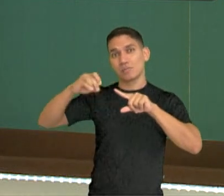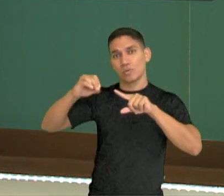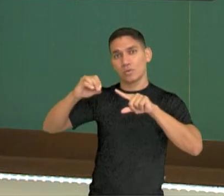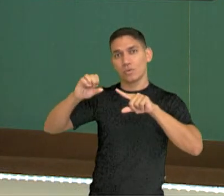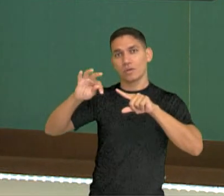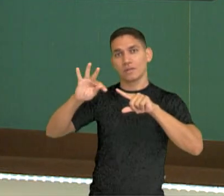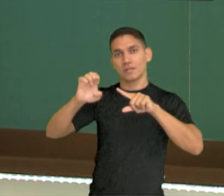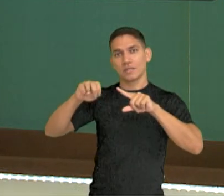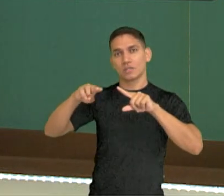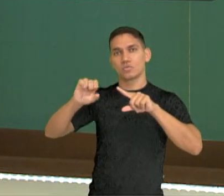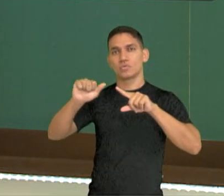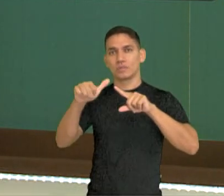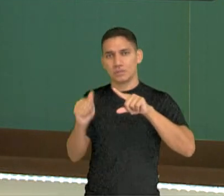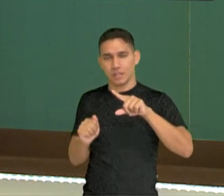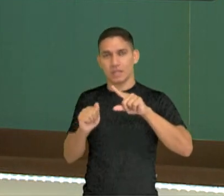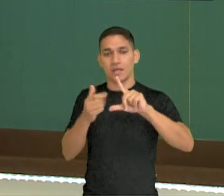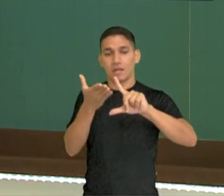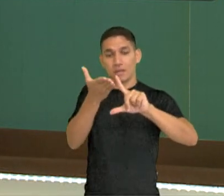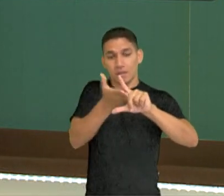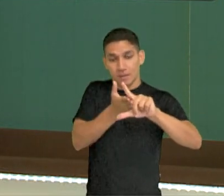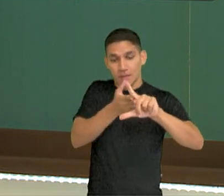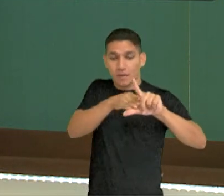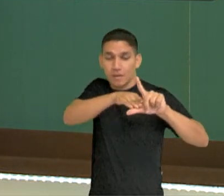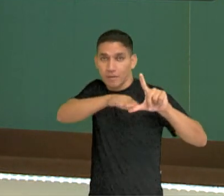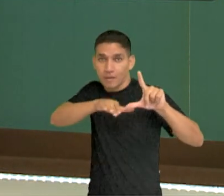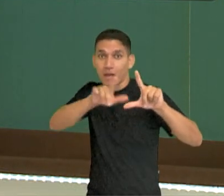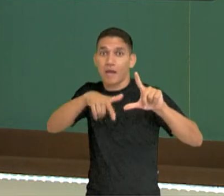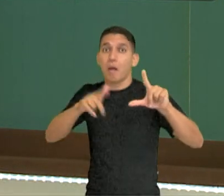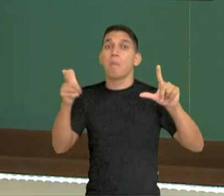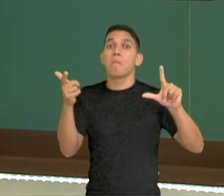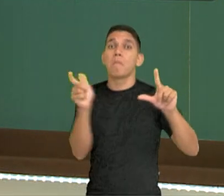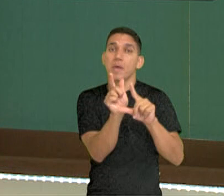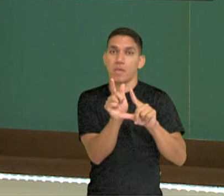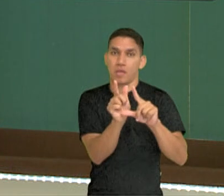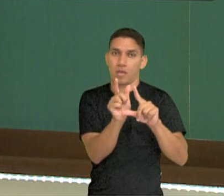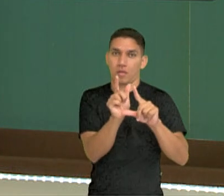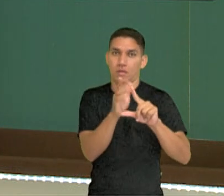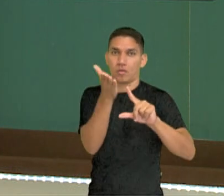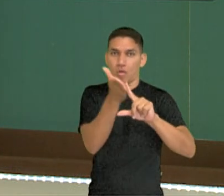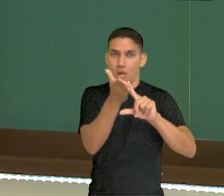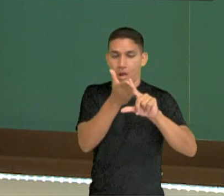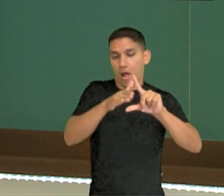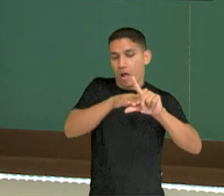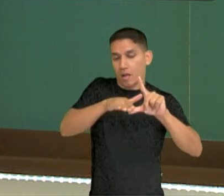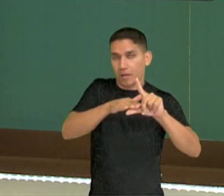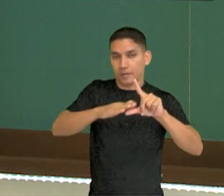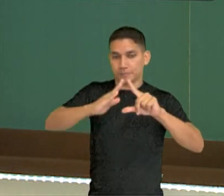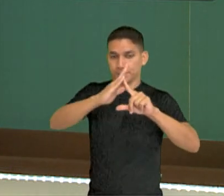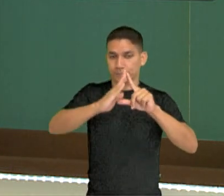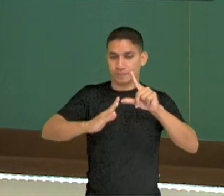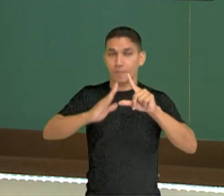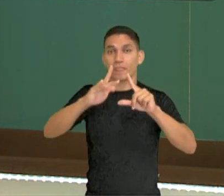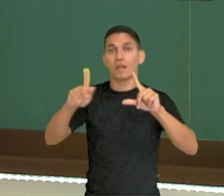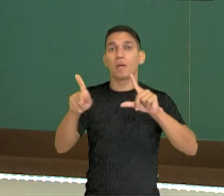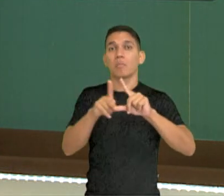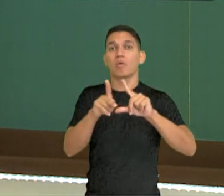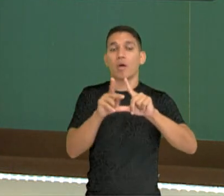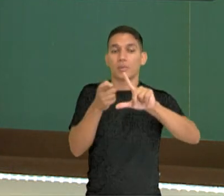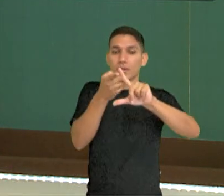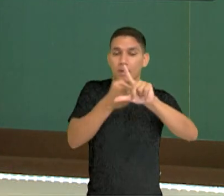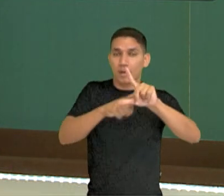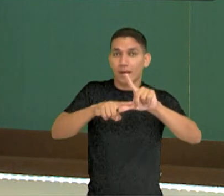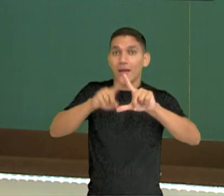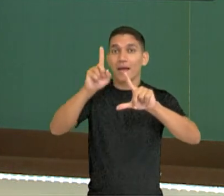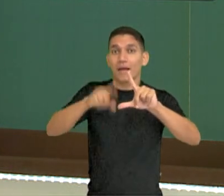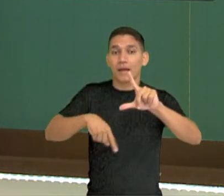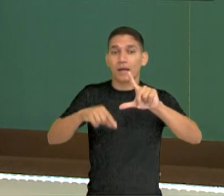lados. Então, esses catetos são os lados que formam o ângulo de 90 graus. Por quê? Porque o ângulo de 90 graus é